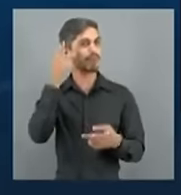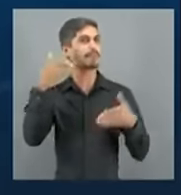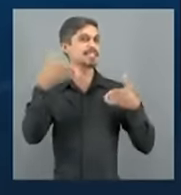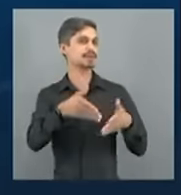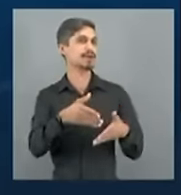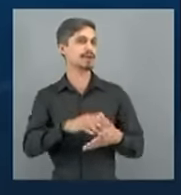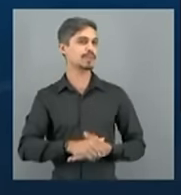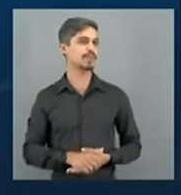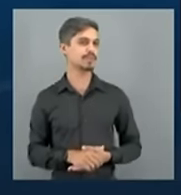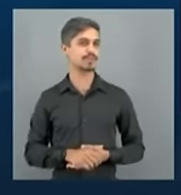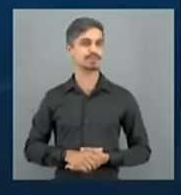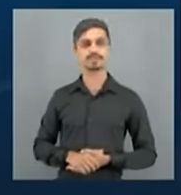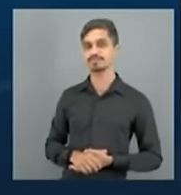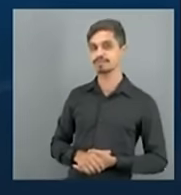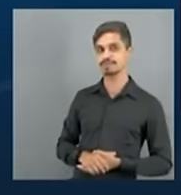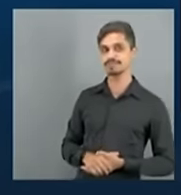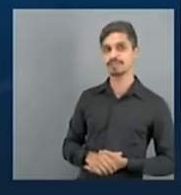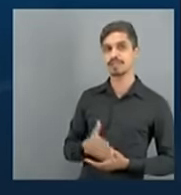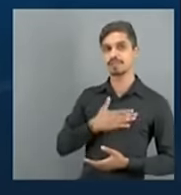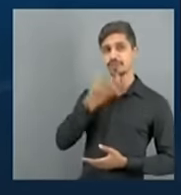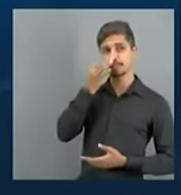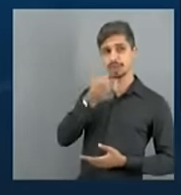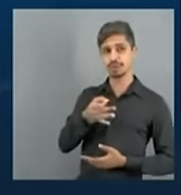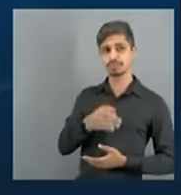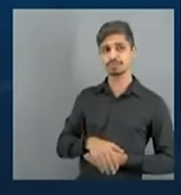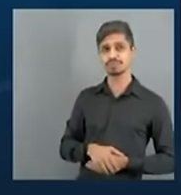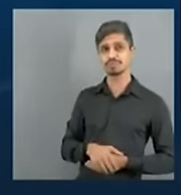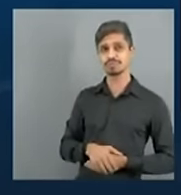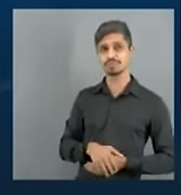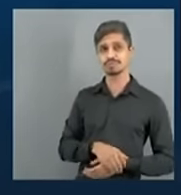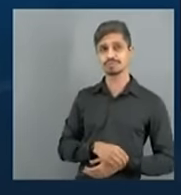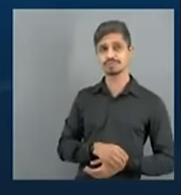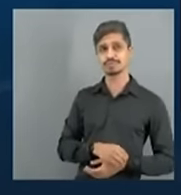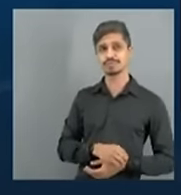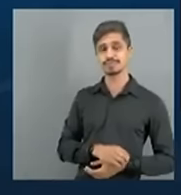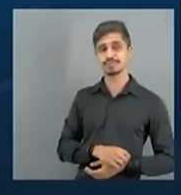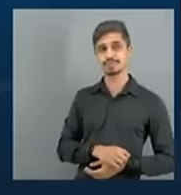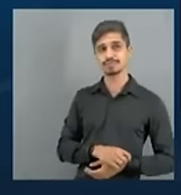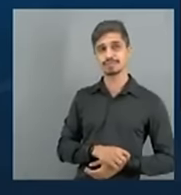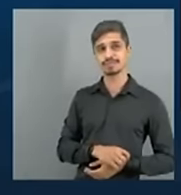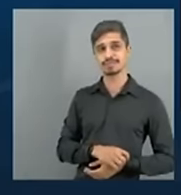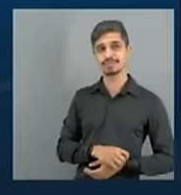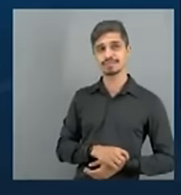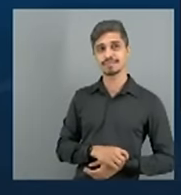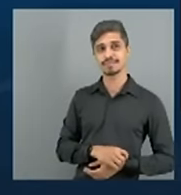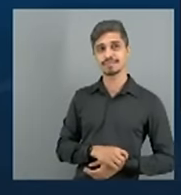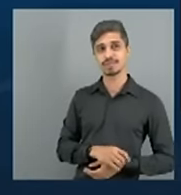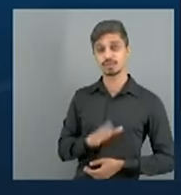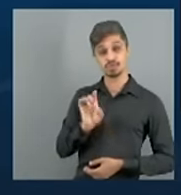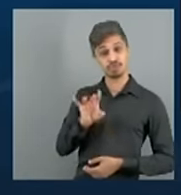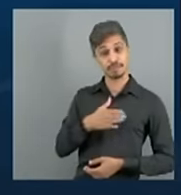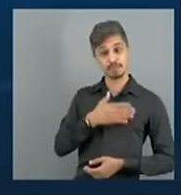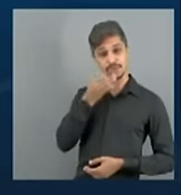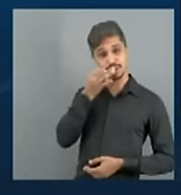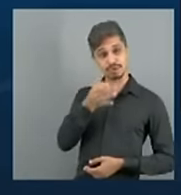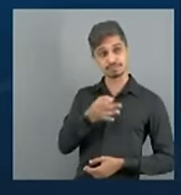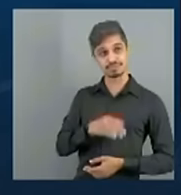também? Minha opinião? Sim, é isso que eu quero. Apenas opinião, tá?